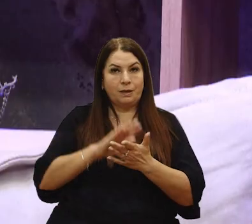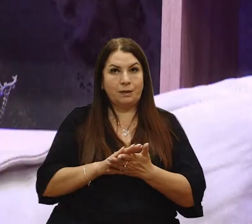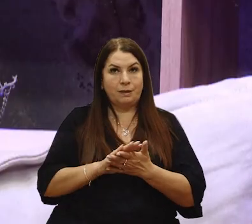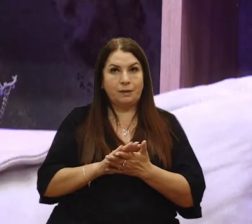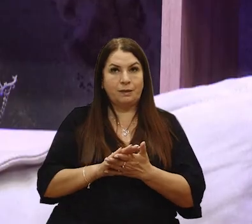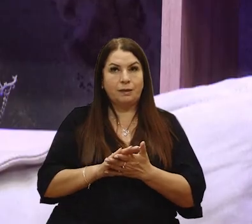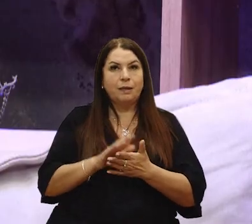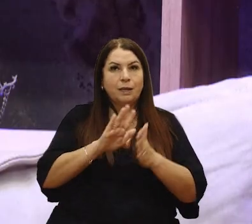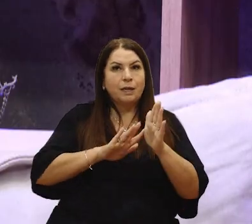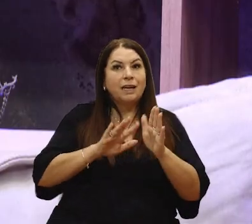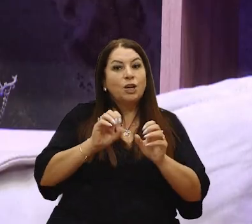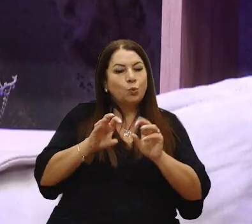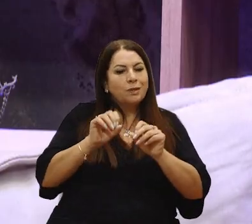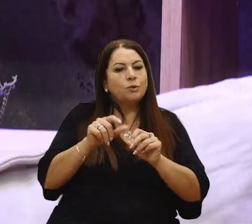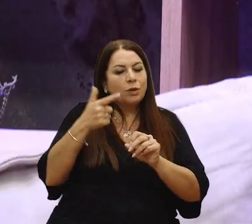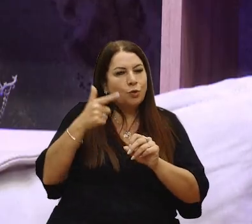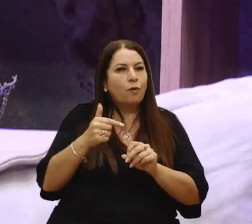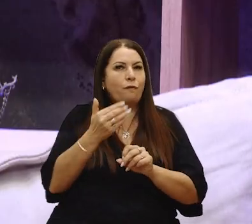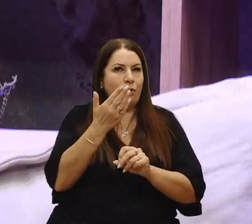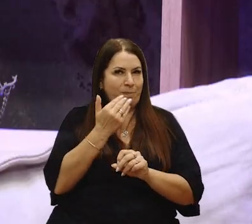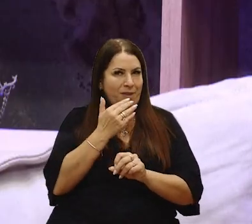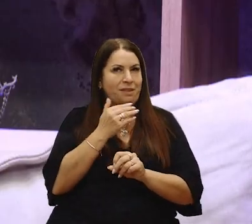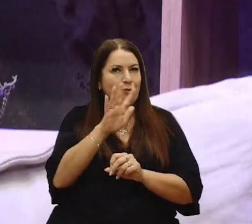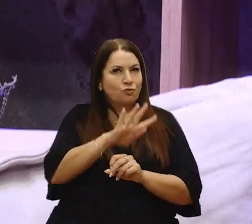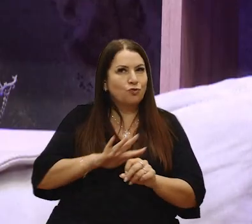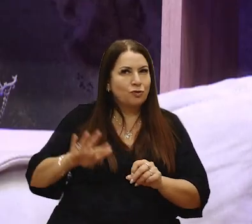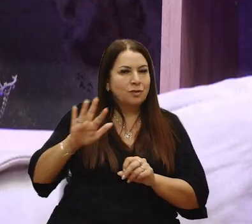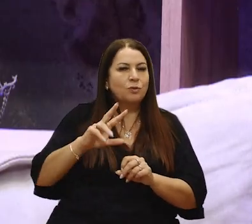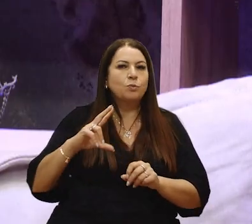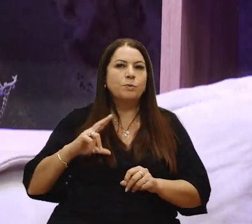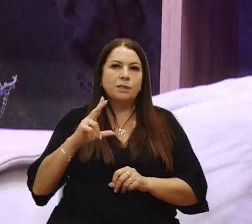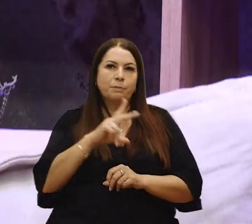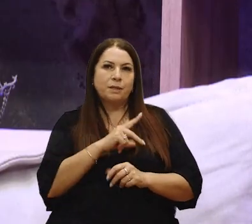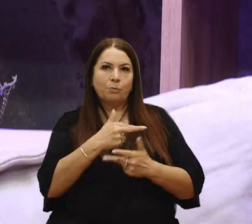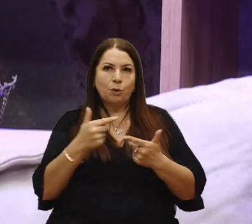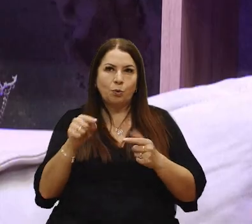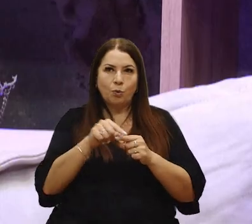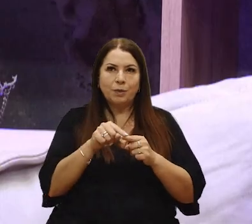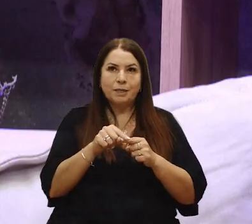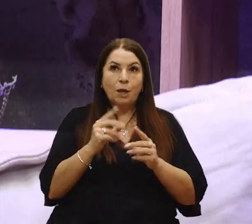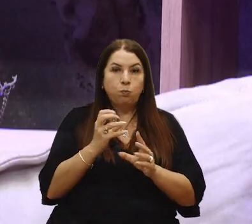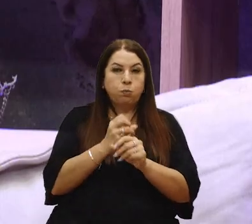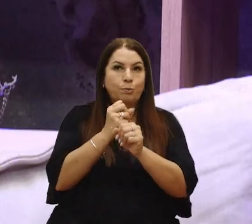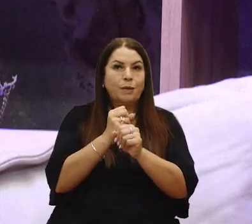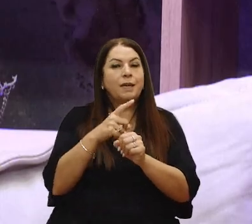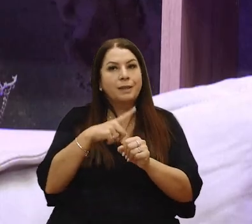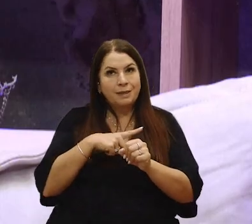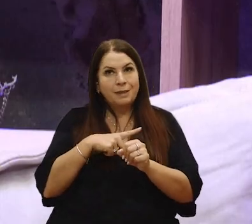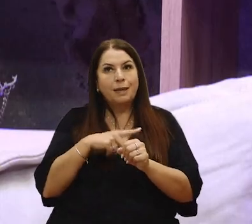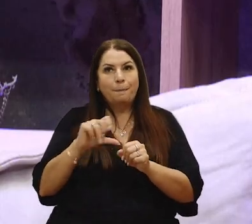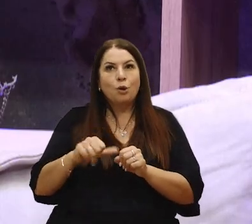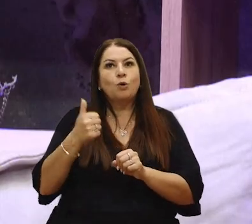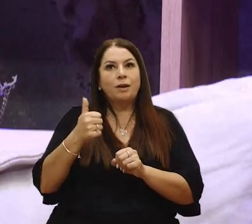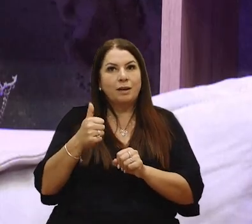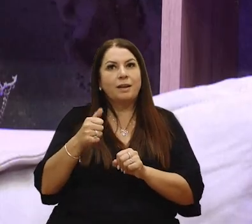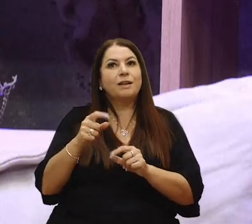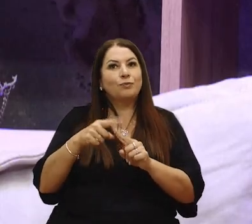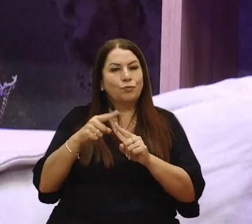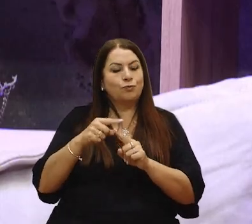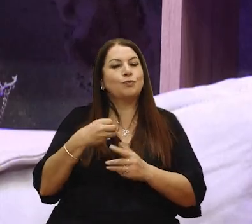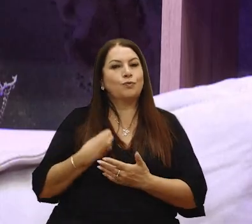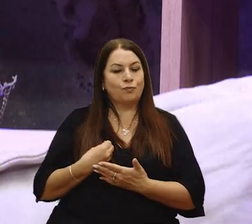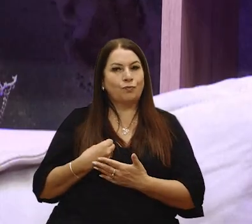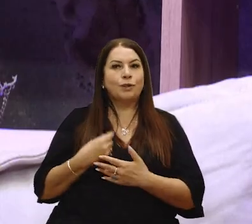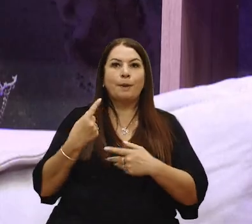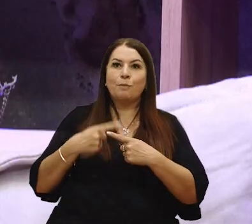com edema, né? Então, o carboidrato, ele vai auxiliar nessa retenção de líquido, nesse edema. Então, não é à